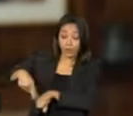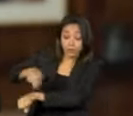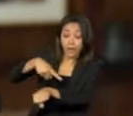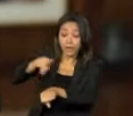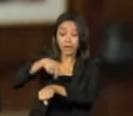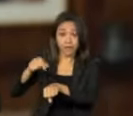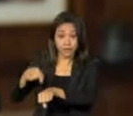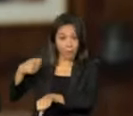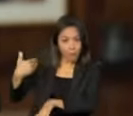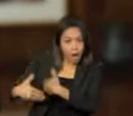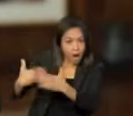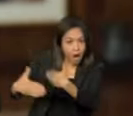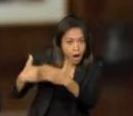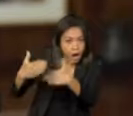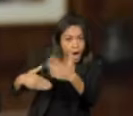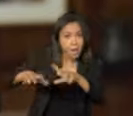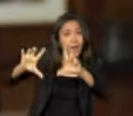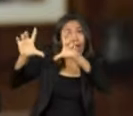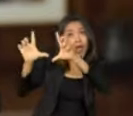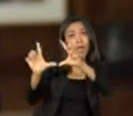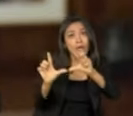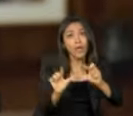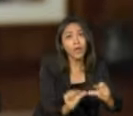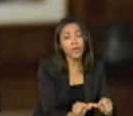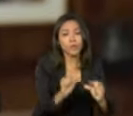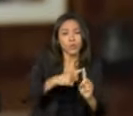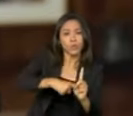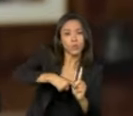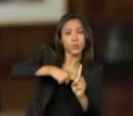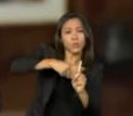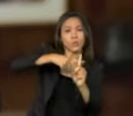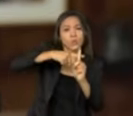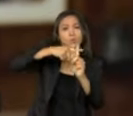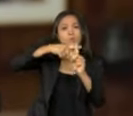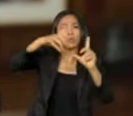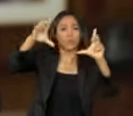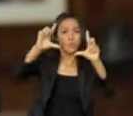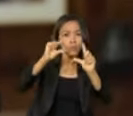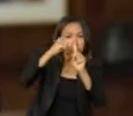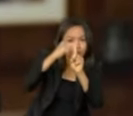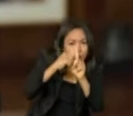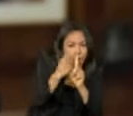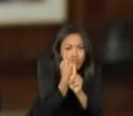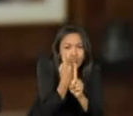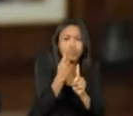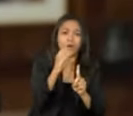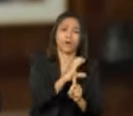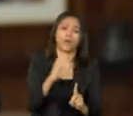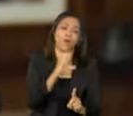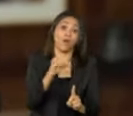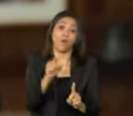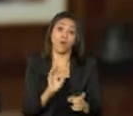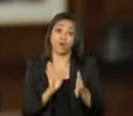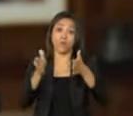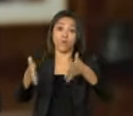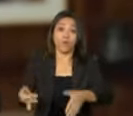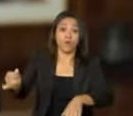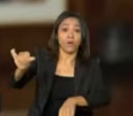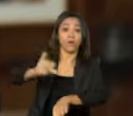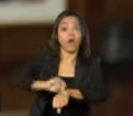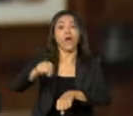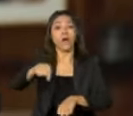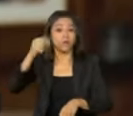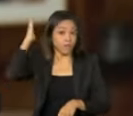para limitar o aumento da temperatura global a 1,5 graus. Na COP30 em Belém, vamos juntos mostrar